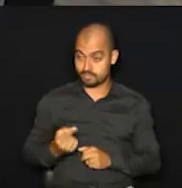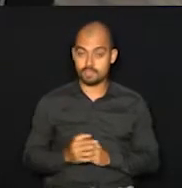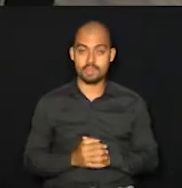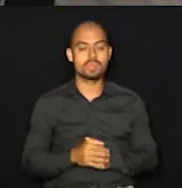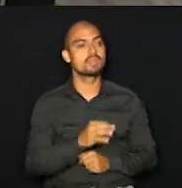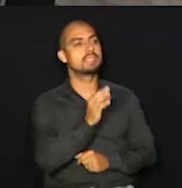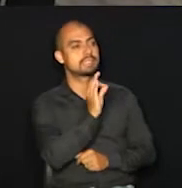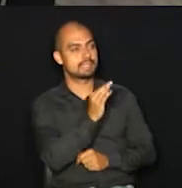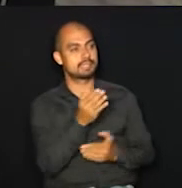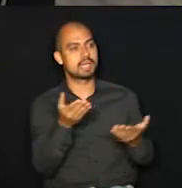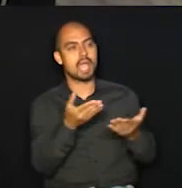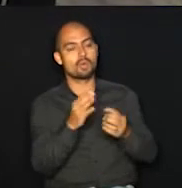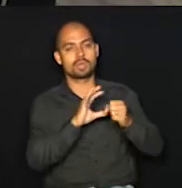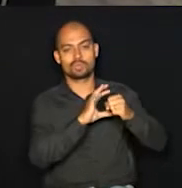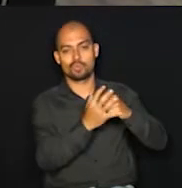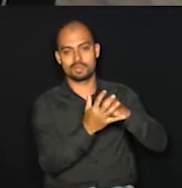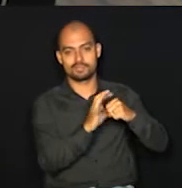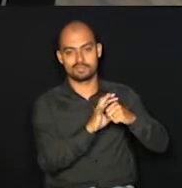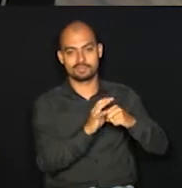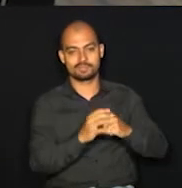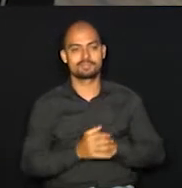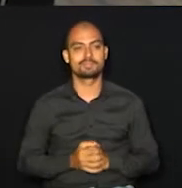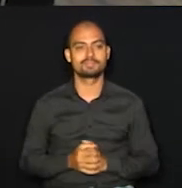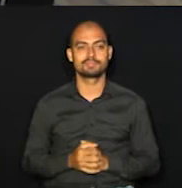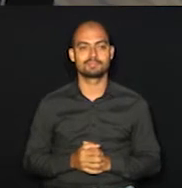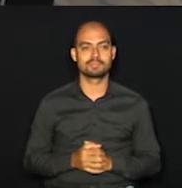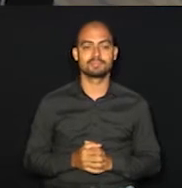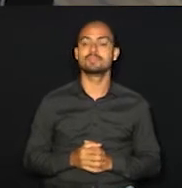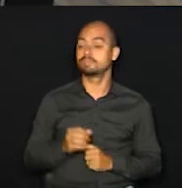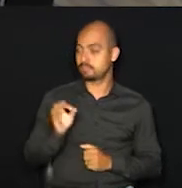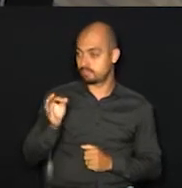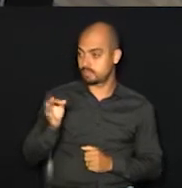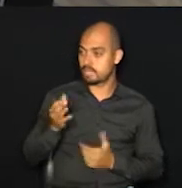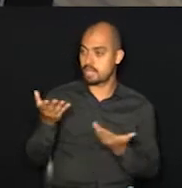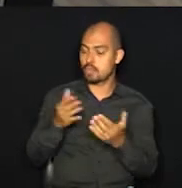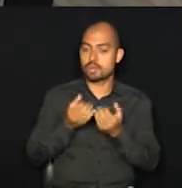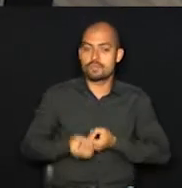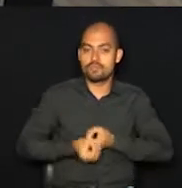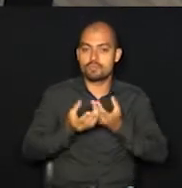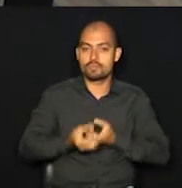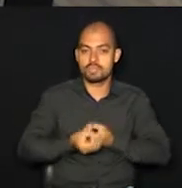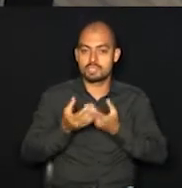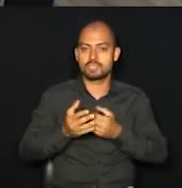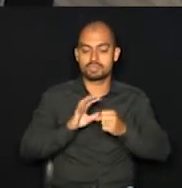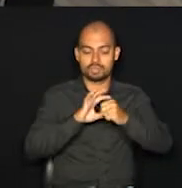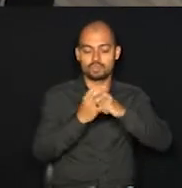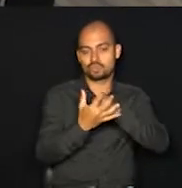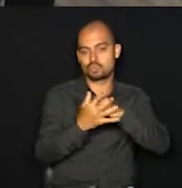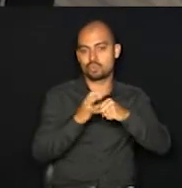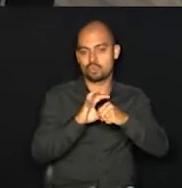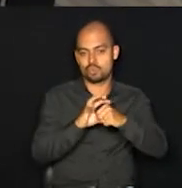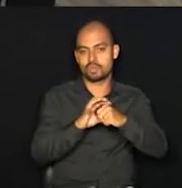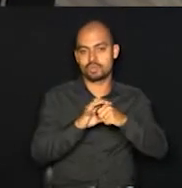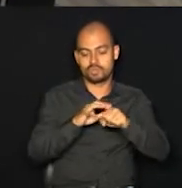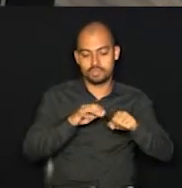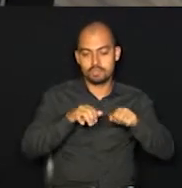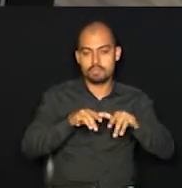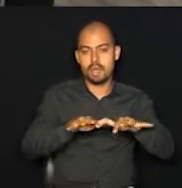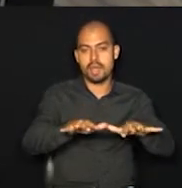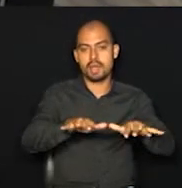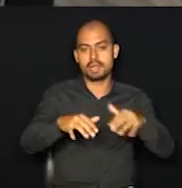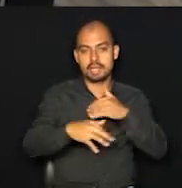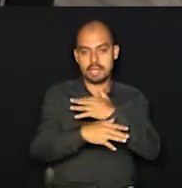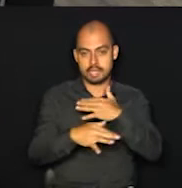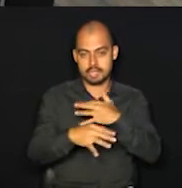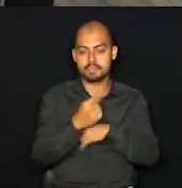Certo, vamos falar agora de Covid-19, Gabriel? Vamos então, a gente passa das notícias do Legislativo agora para as notícias da metrópole de Campinas,